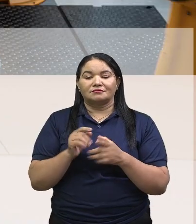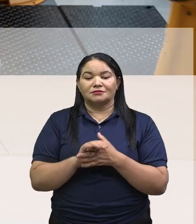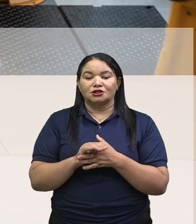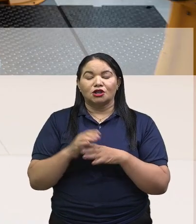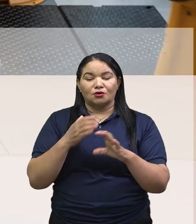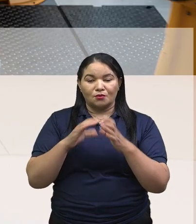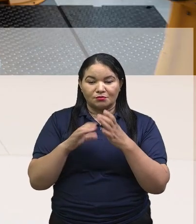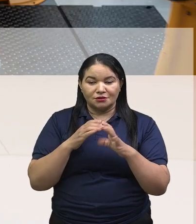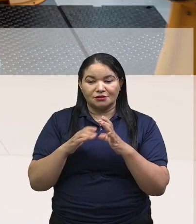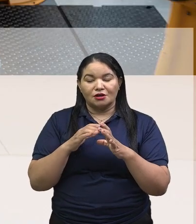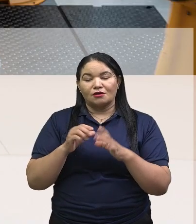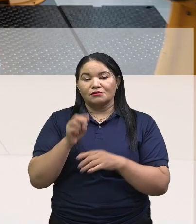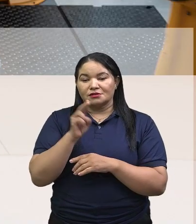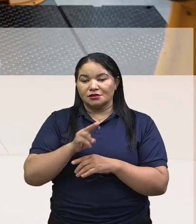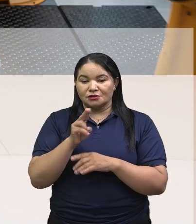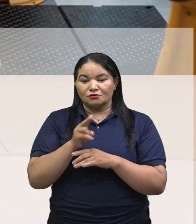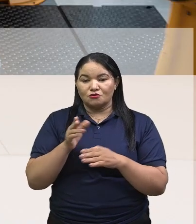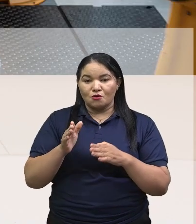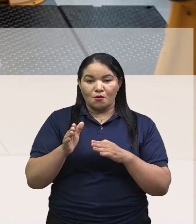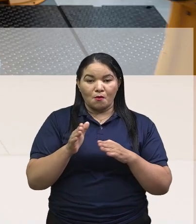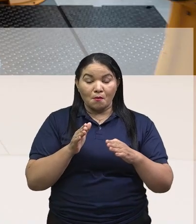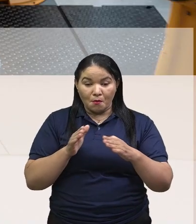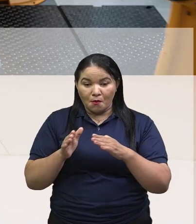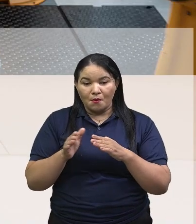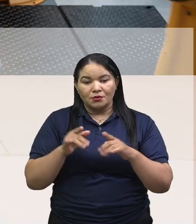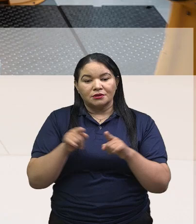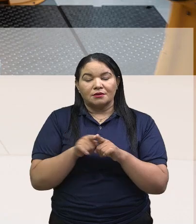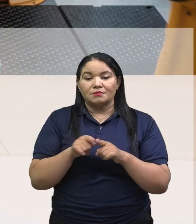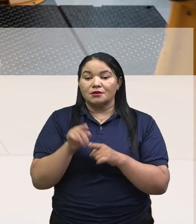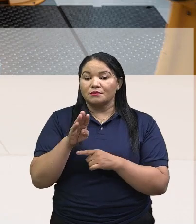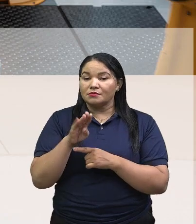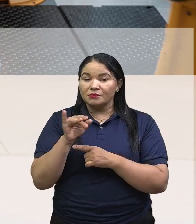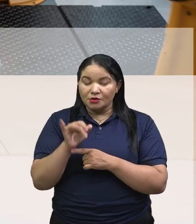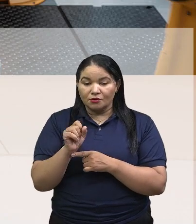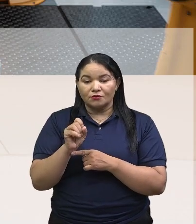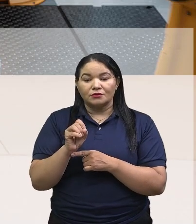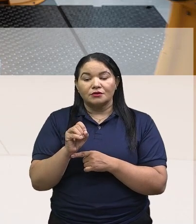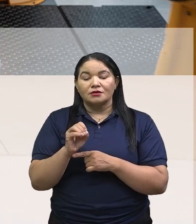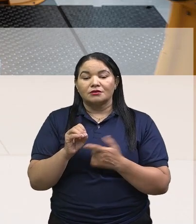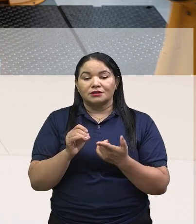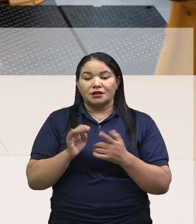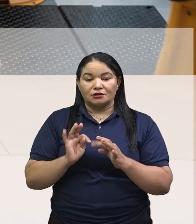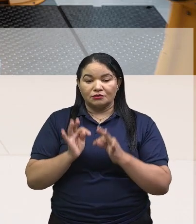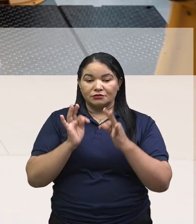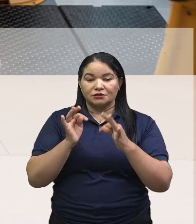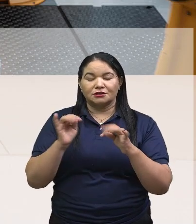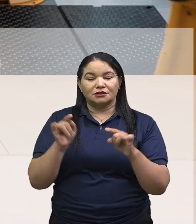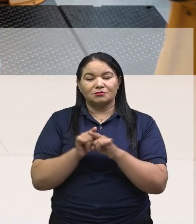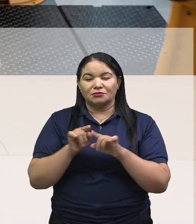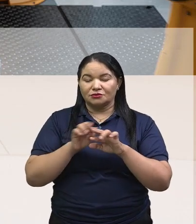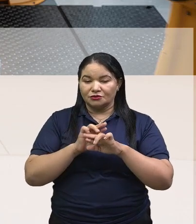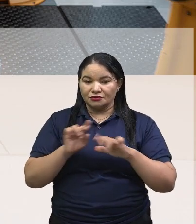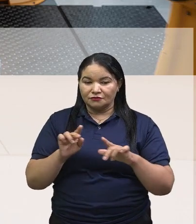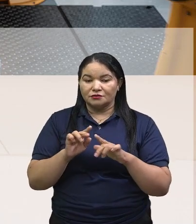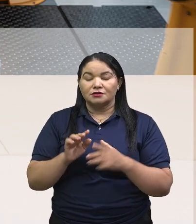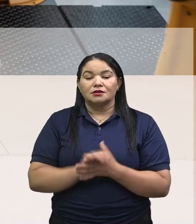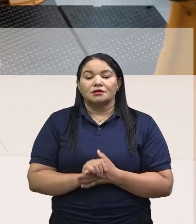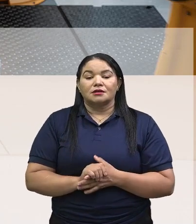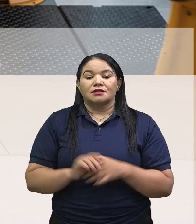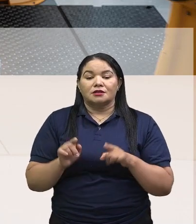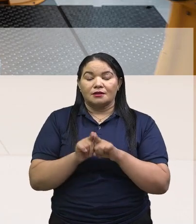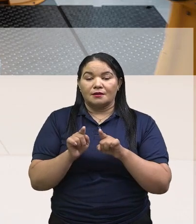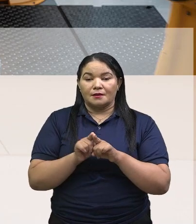telecomunicação, utilização de robótica, biotecnologia, microeletrônica, além da força